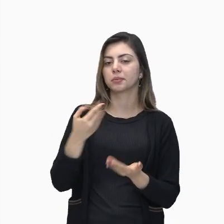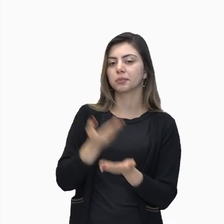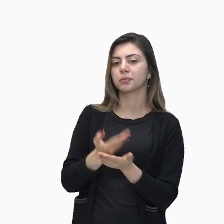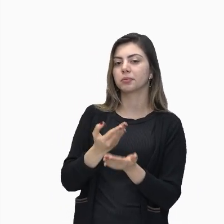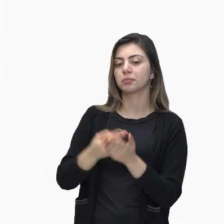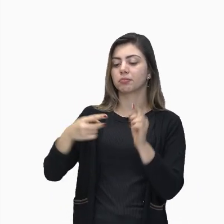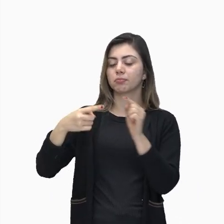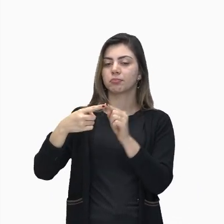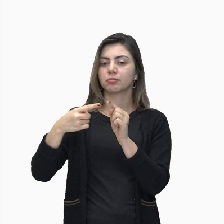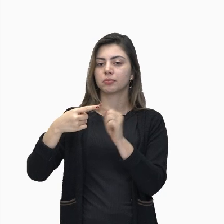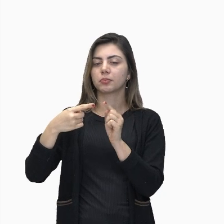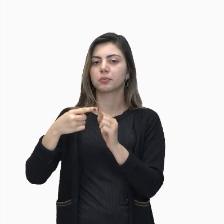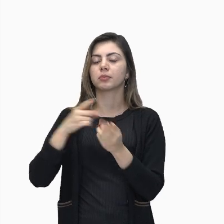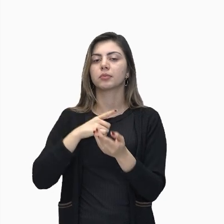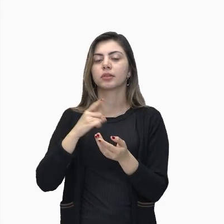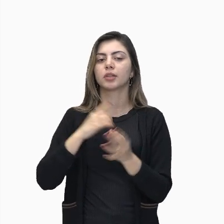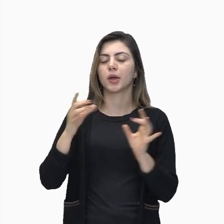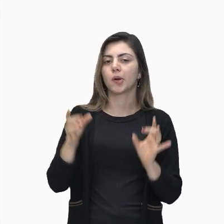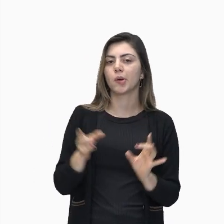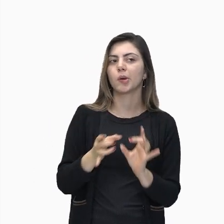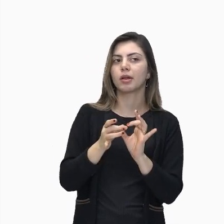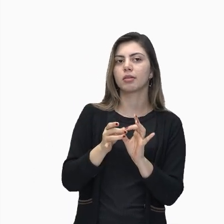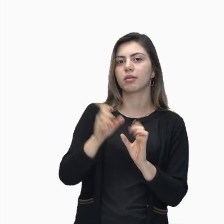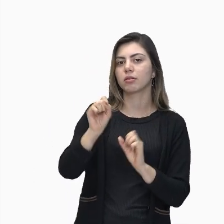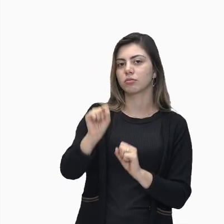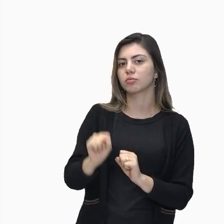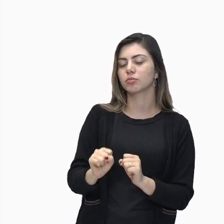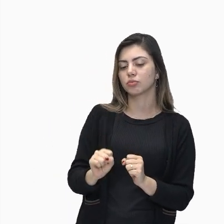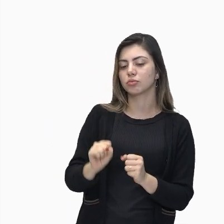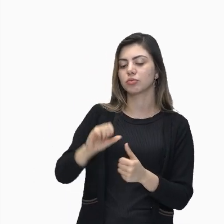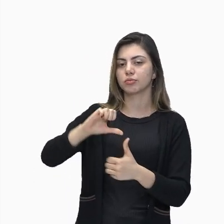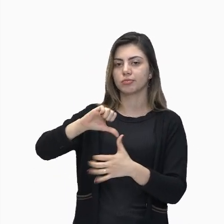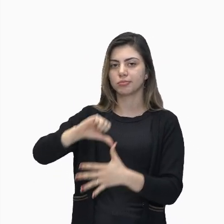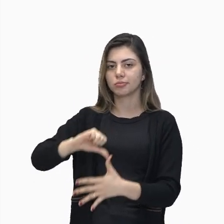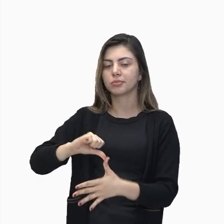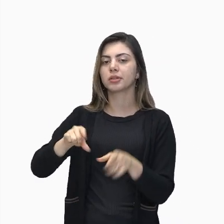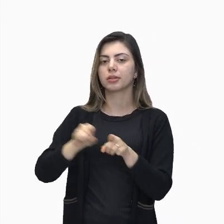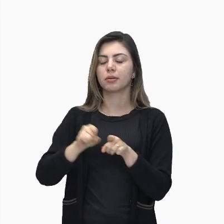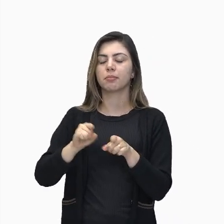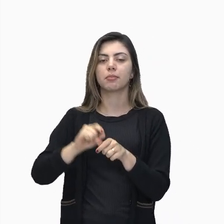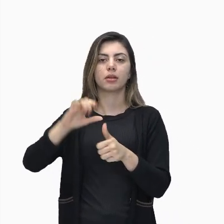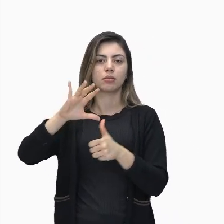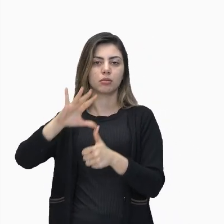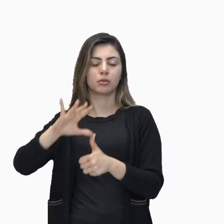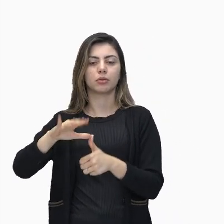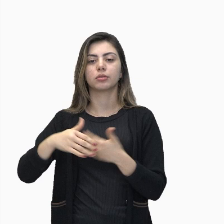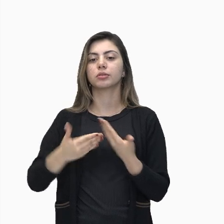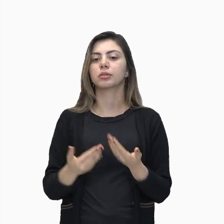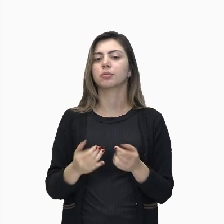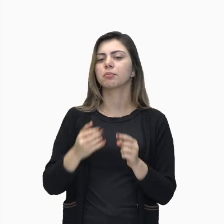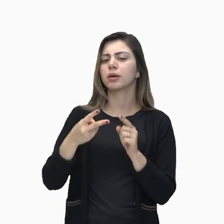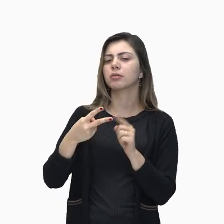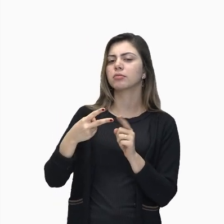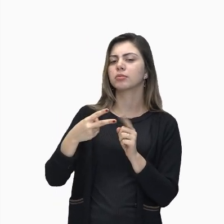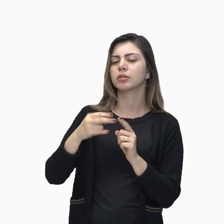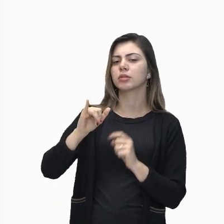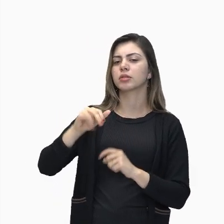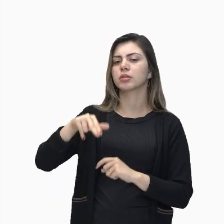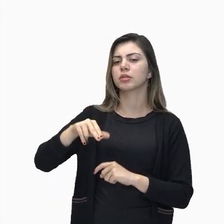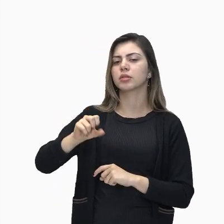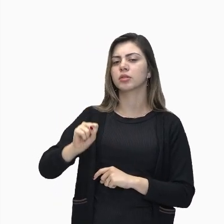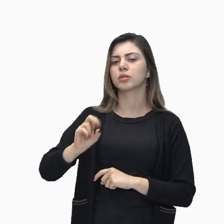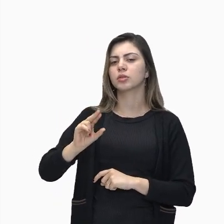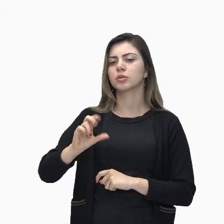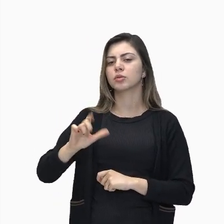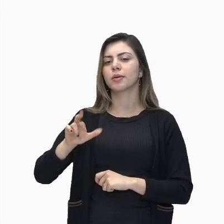essa que se emenda ali com a América do Sul e com a América do Norte. E a parte insular é todo